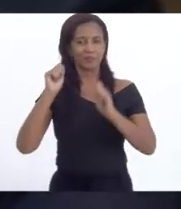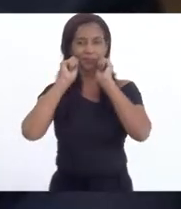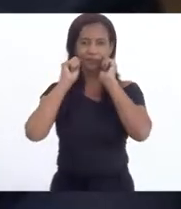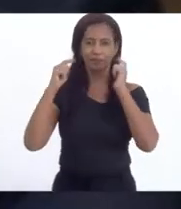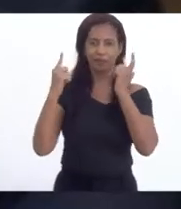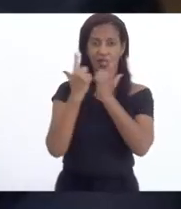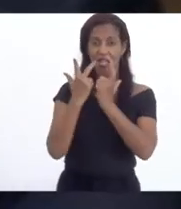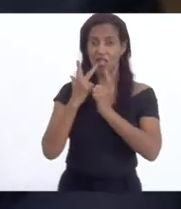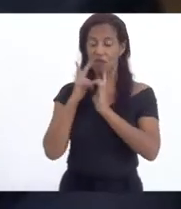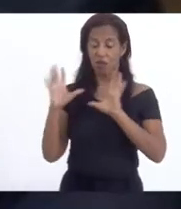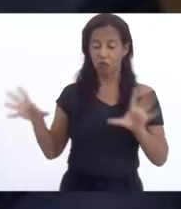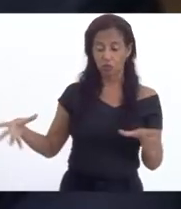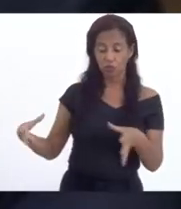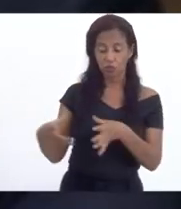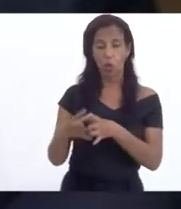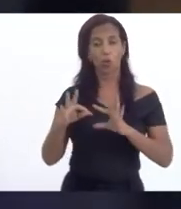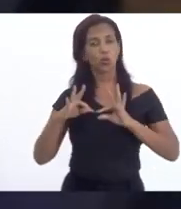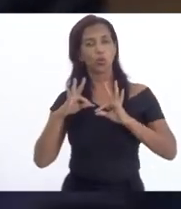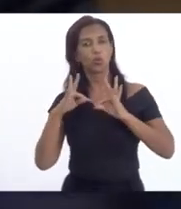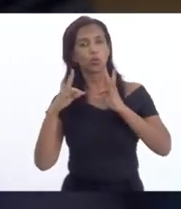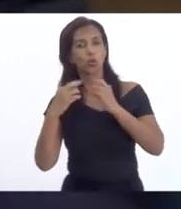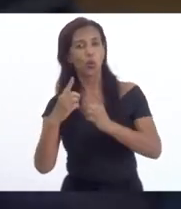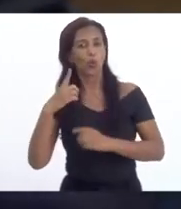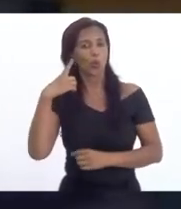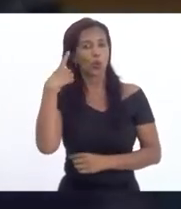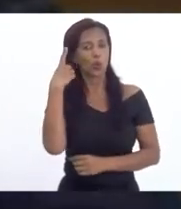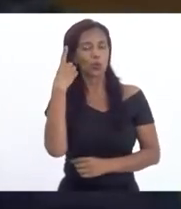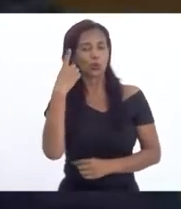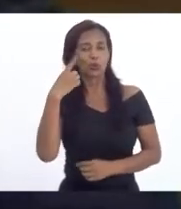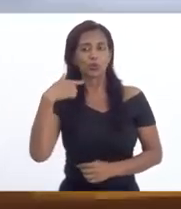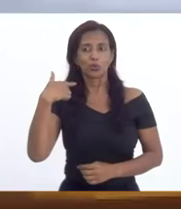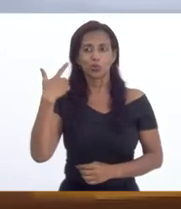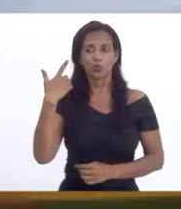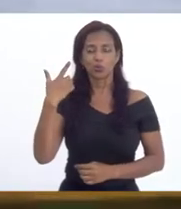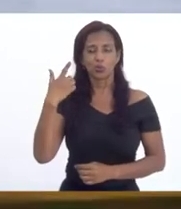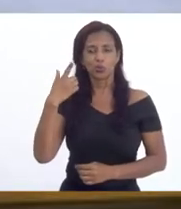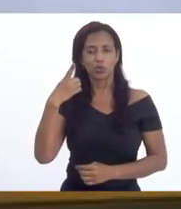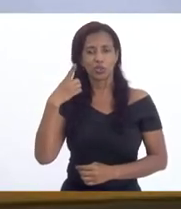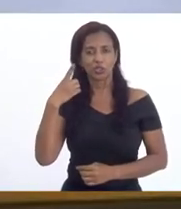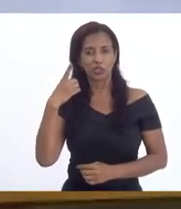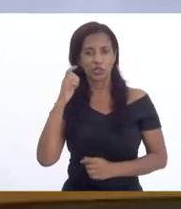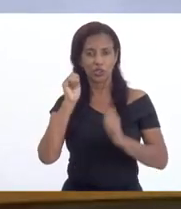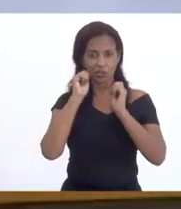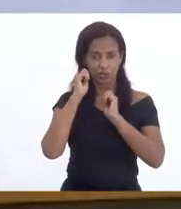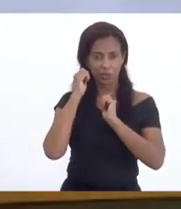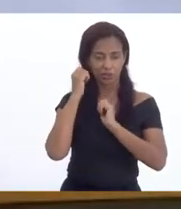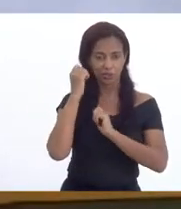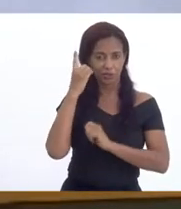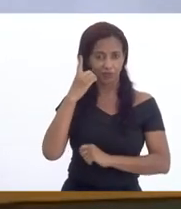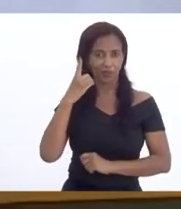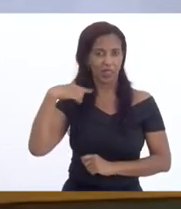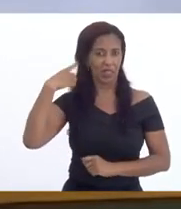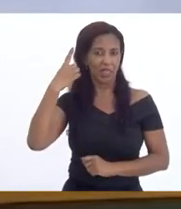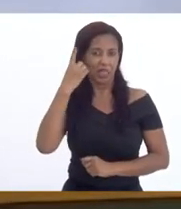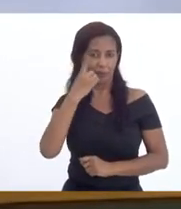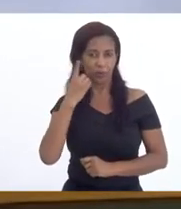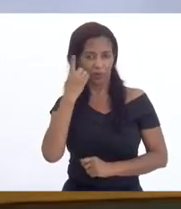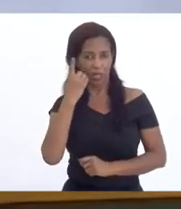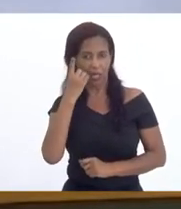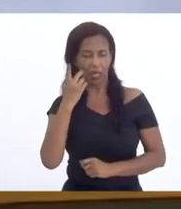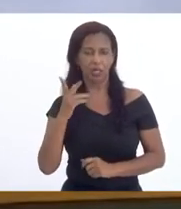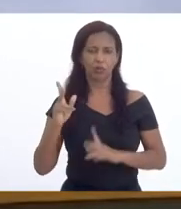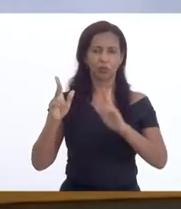diretora, são todos os parlamentares que, muitas vezes, até vota contrário àquela matéria ou à mensagem do governo,